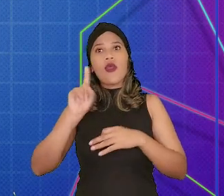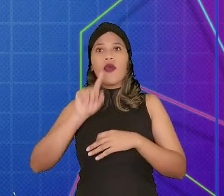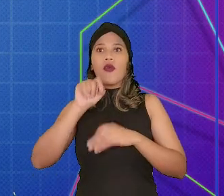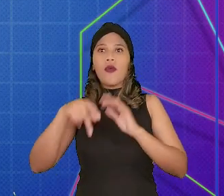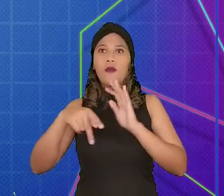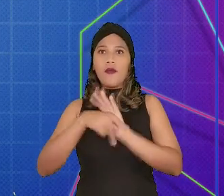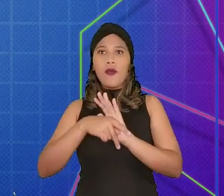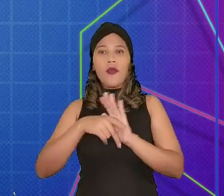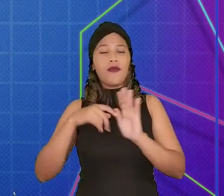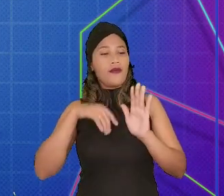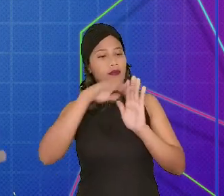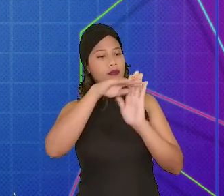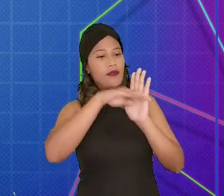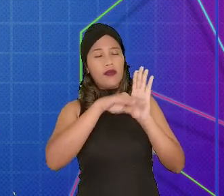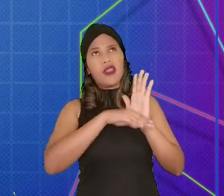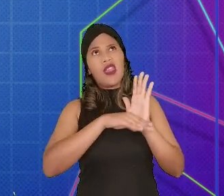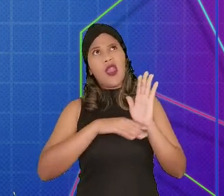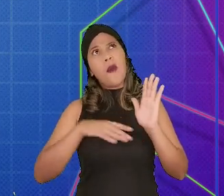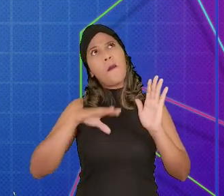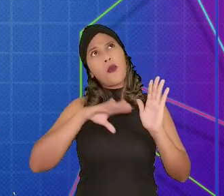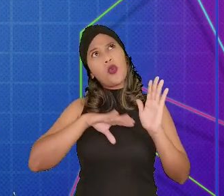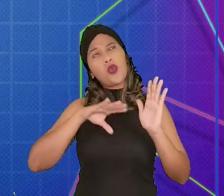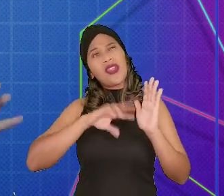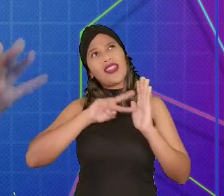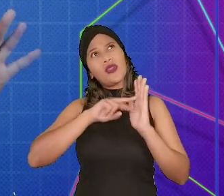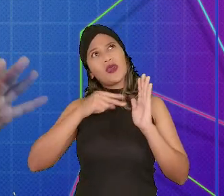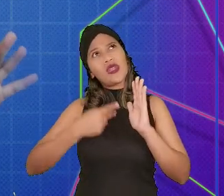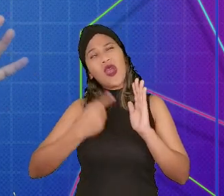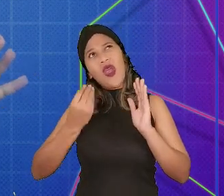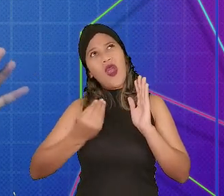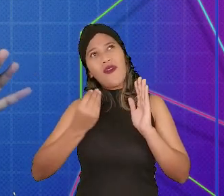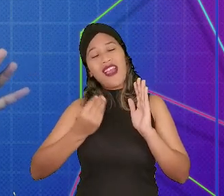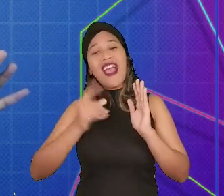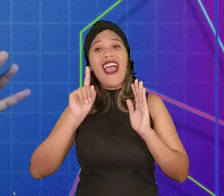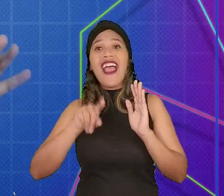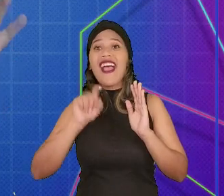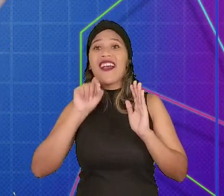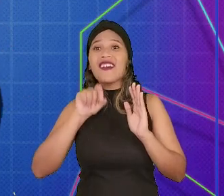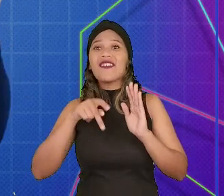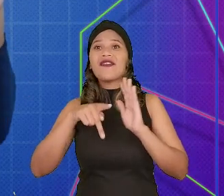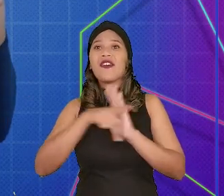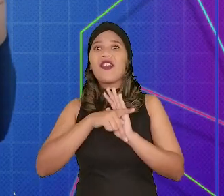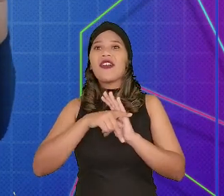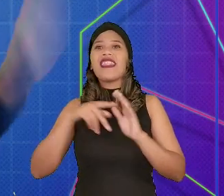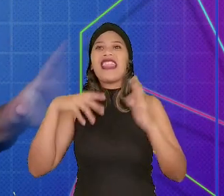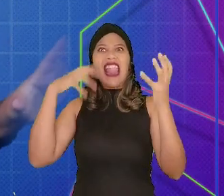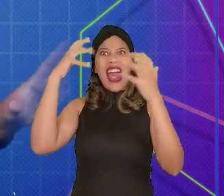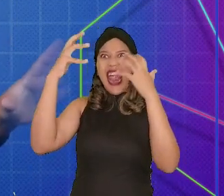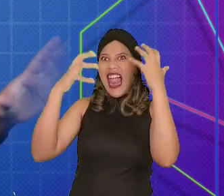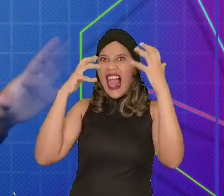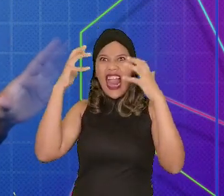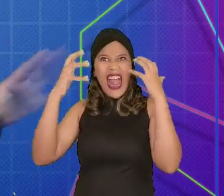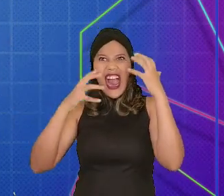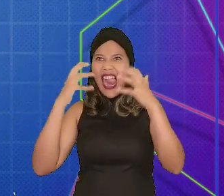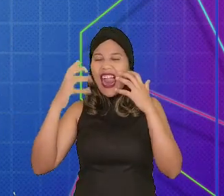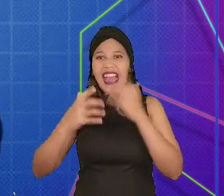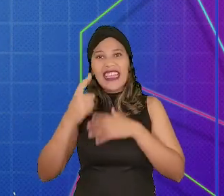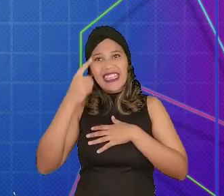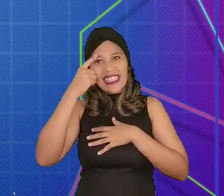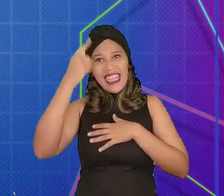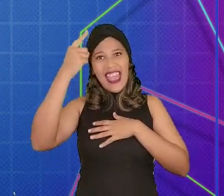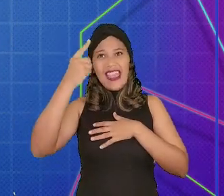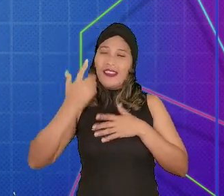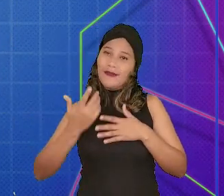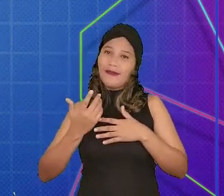um brainstorming. No bom português brasileiro, o brainstorming, galera, seria um toró de ideias. No toró